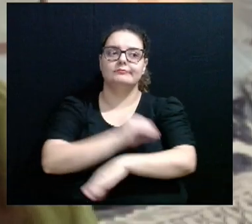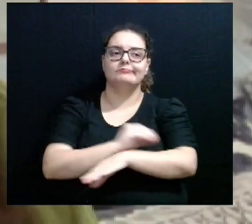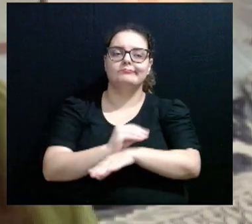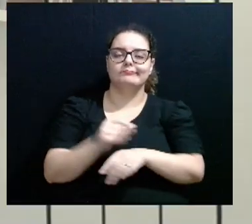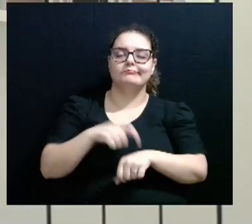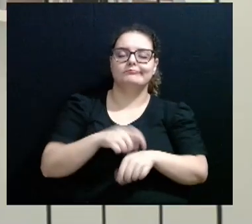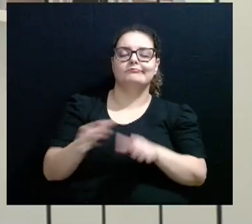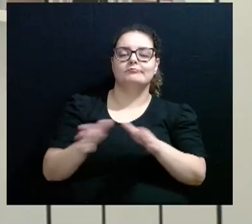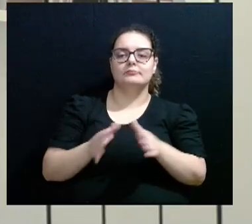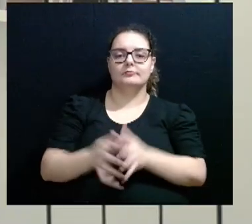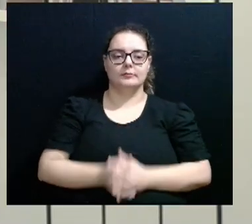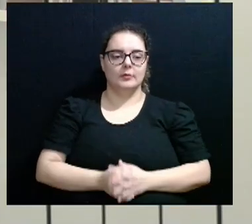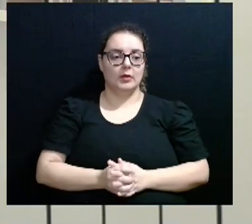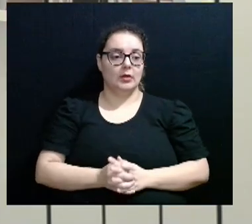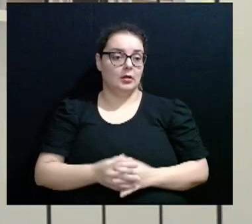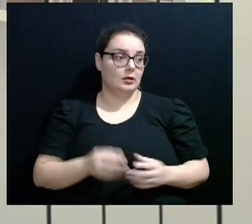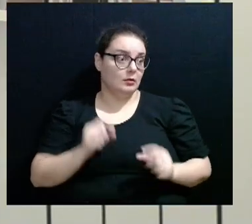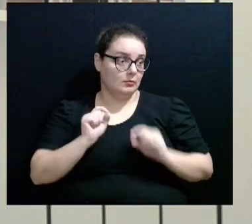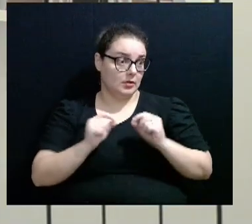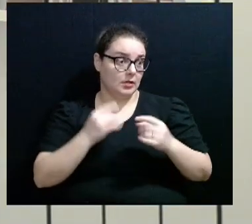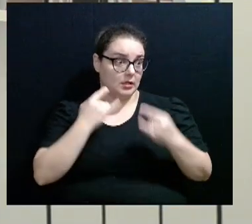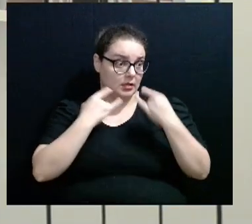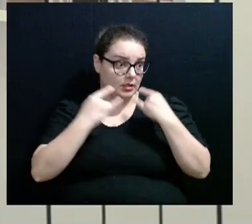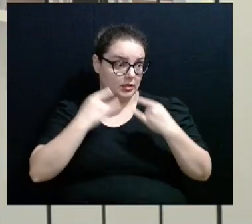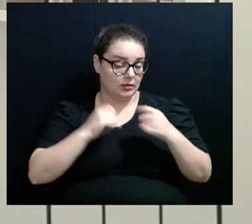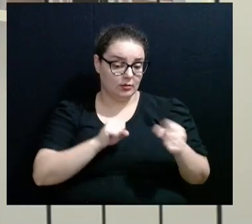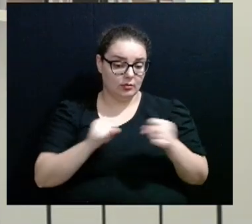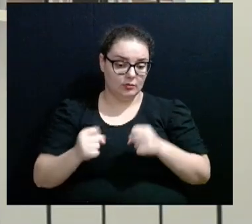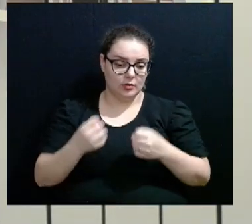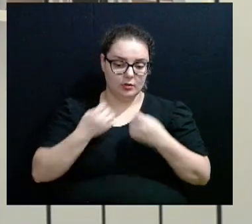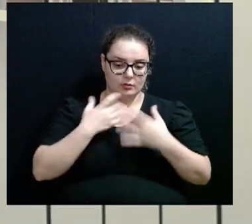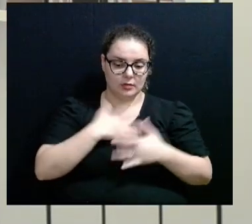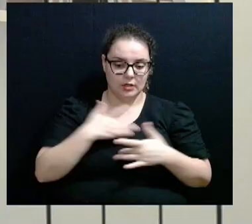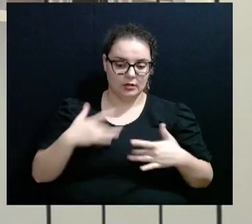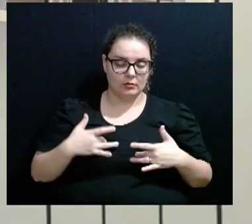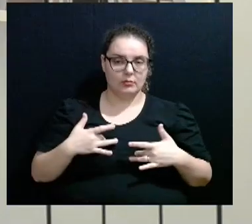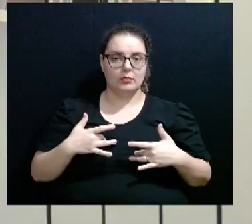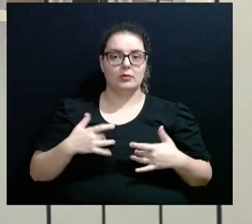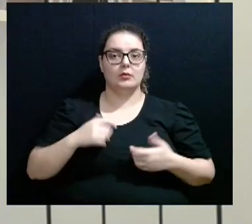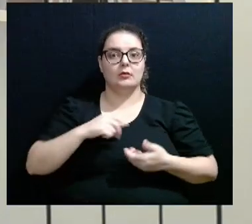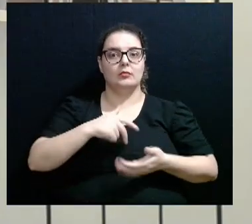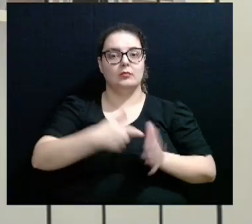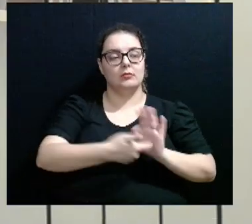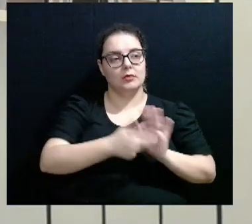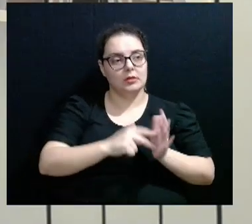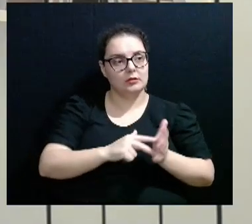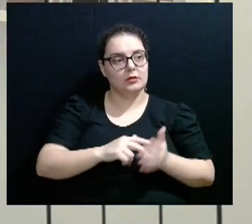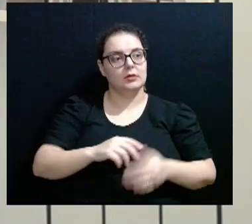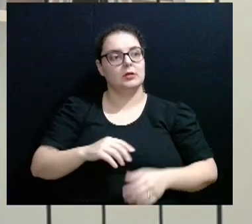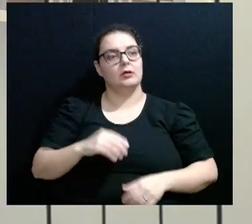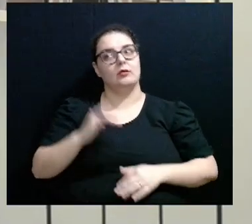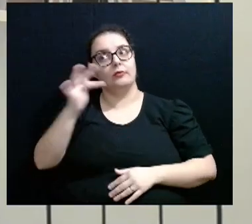está interessado, O Poder do Bem-Estar, um guia para redesenhar o futuro do trabalho, onde que encontra?